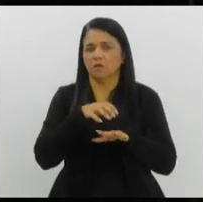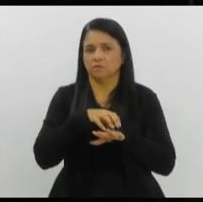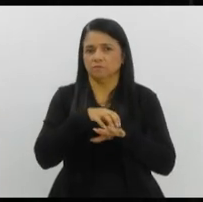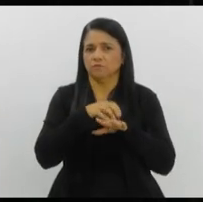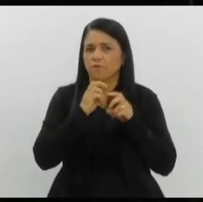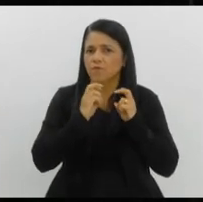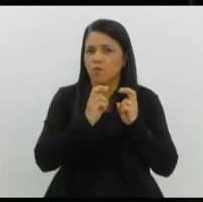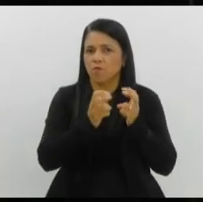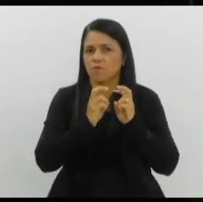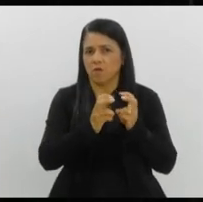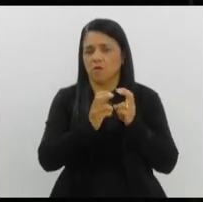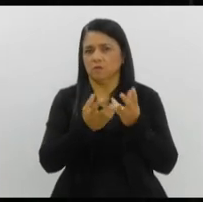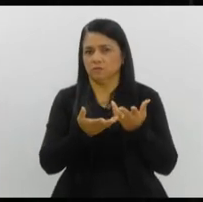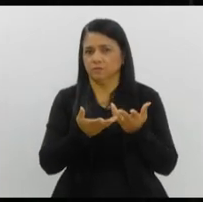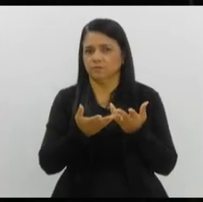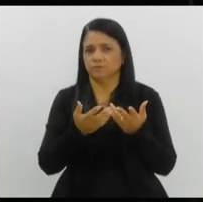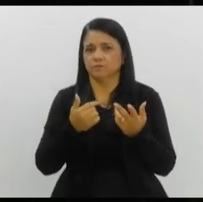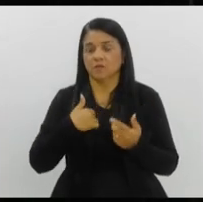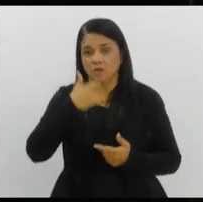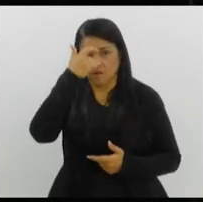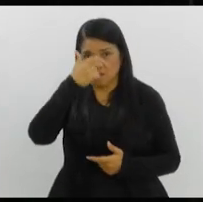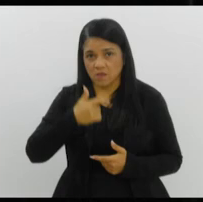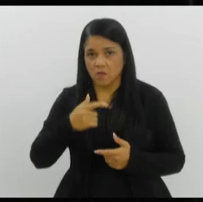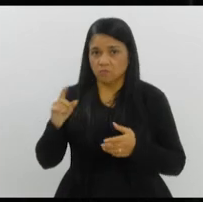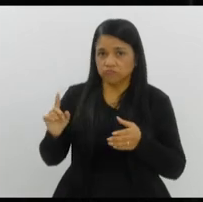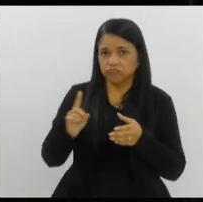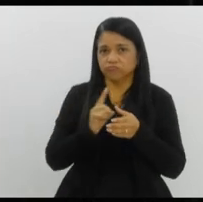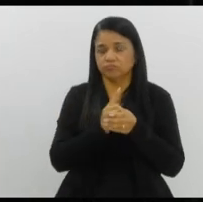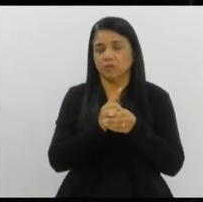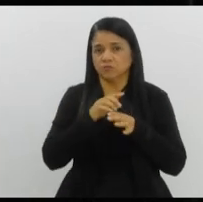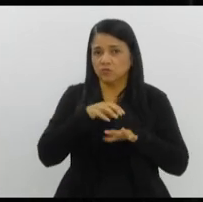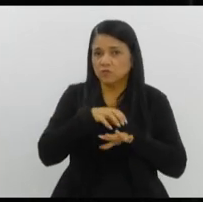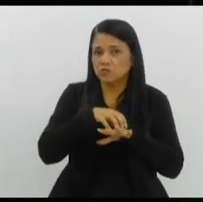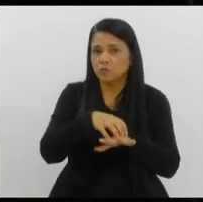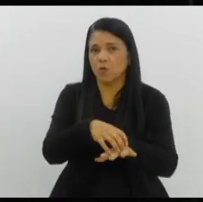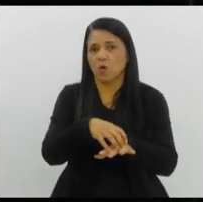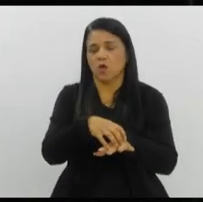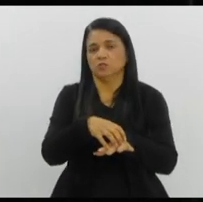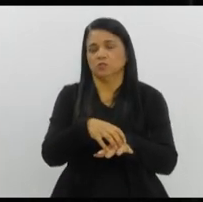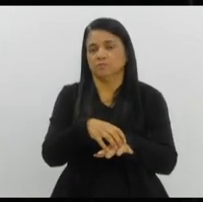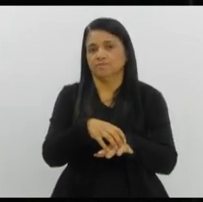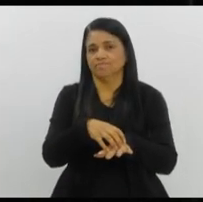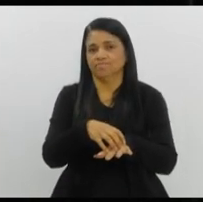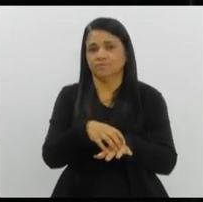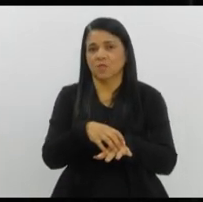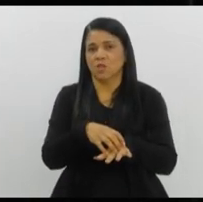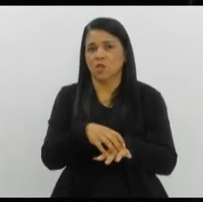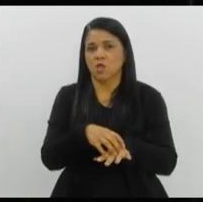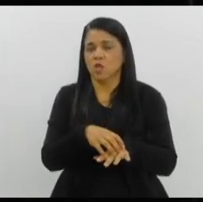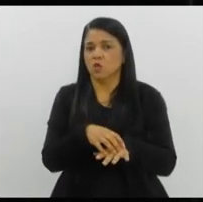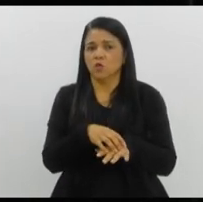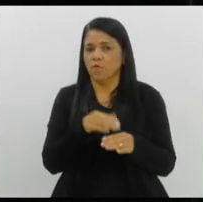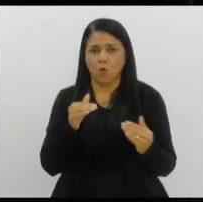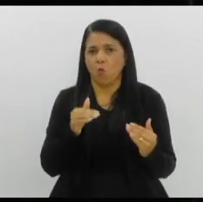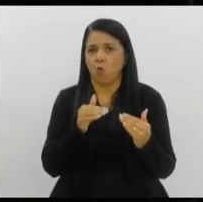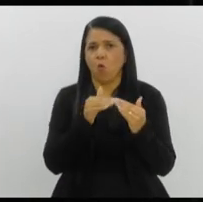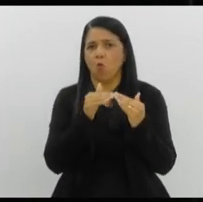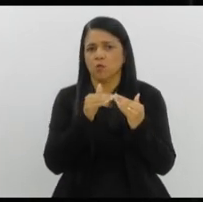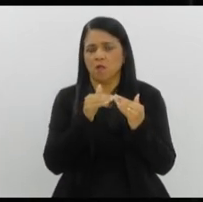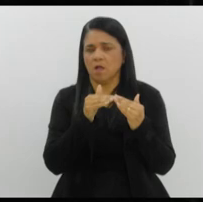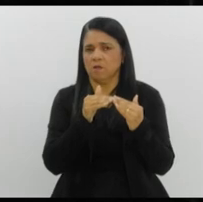Eu, como integrante efetivo da Comissão de Transporte dessa casa, não serei conivente e muito tampouco